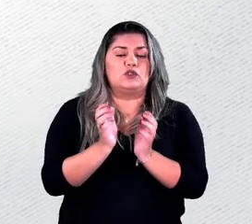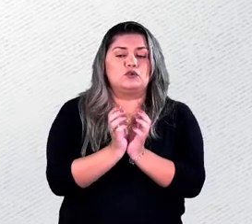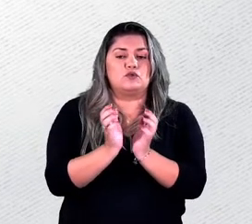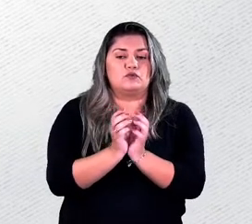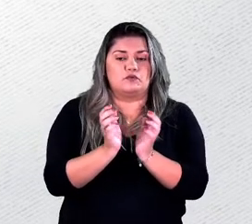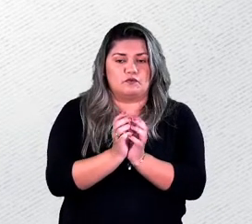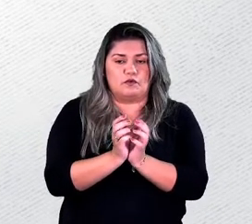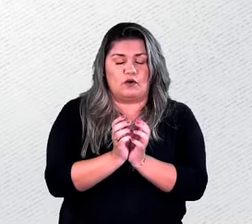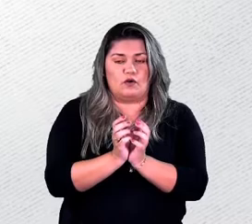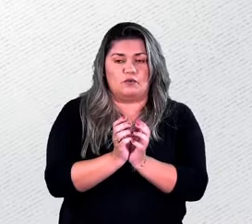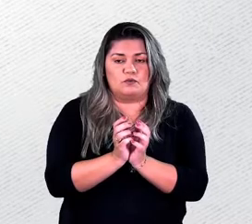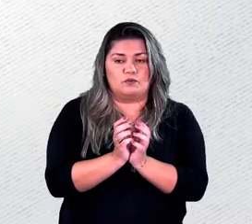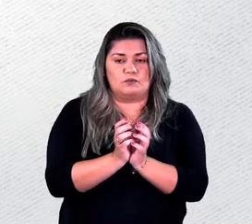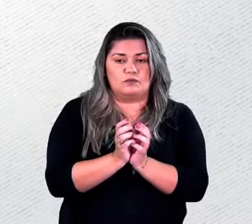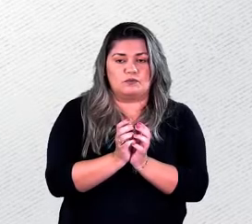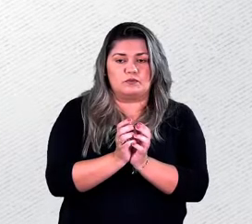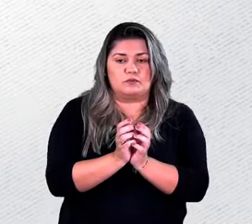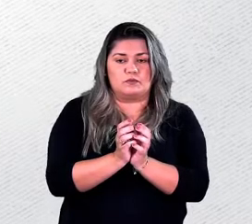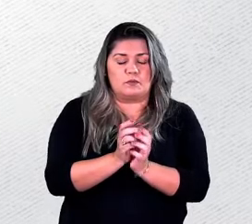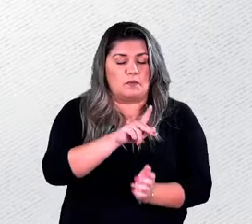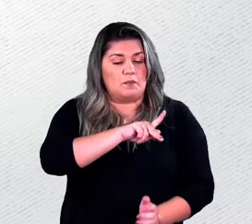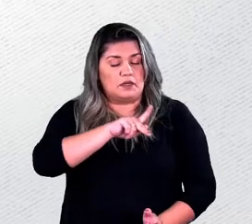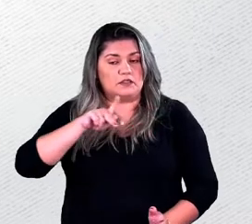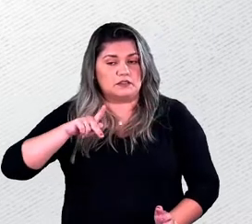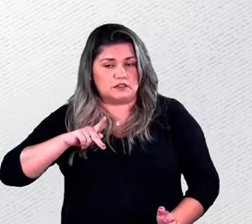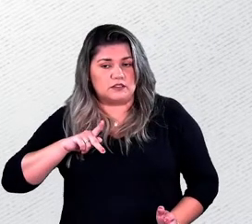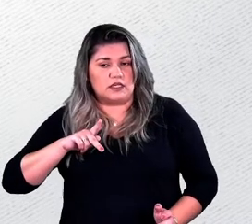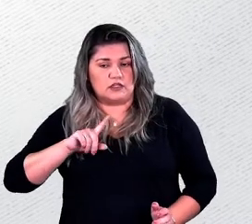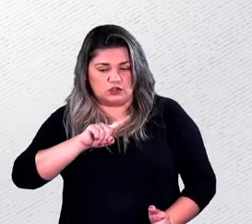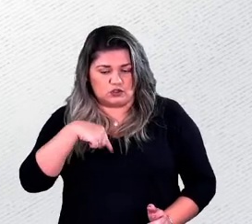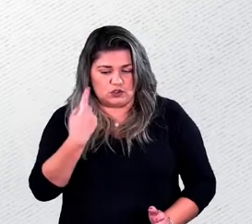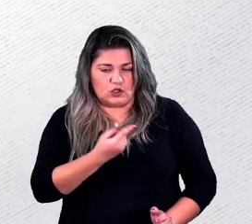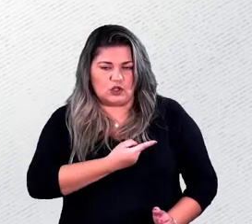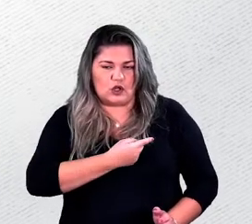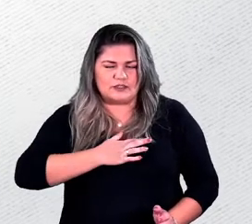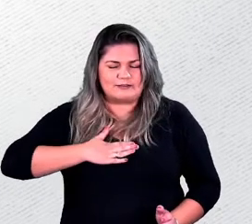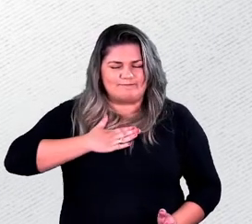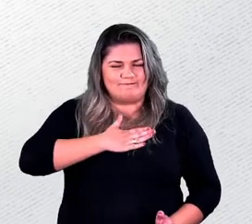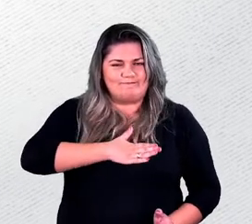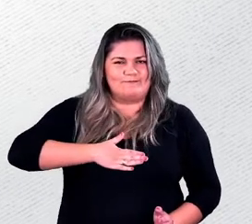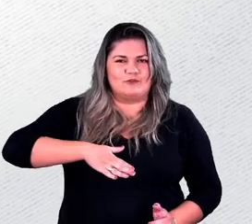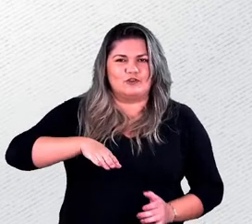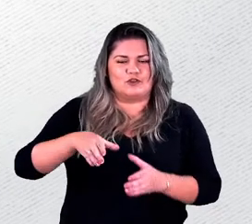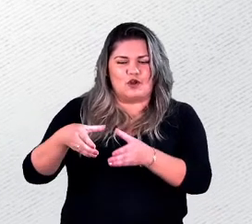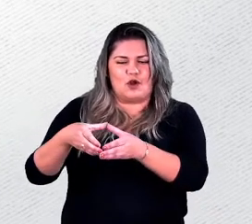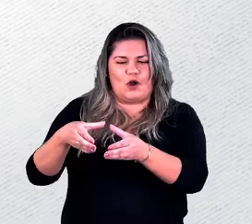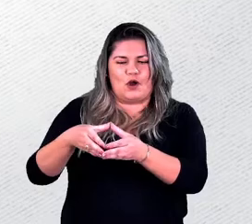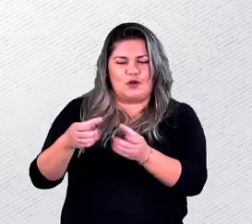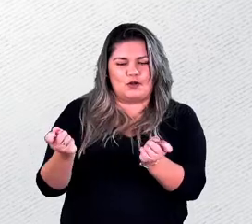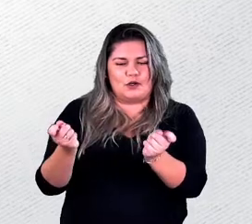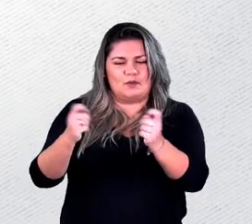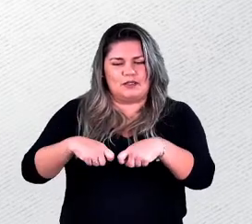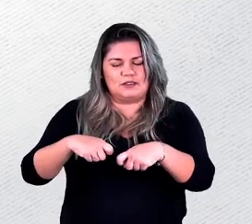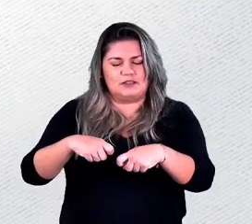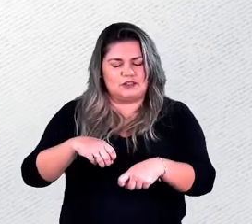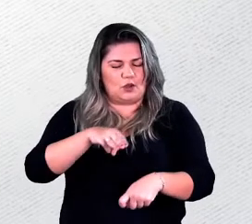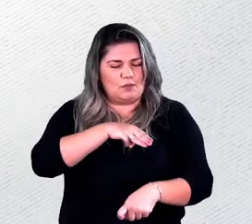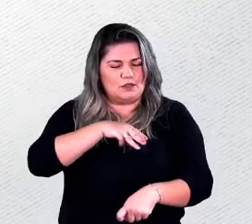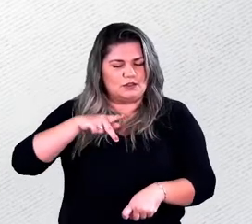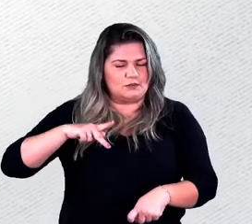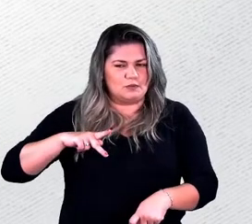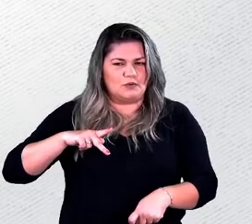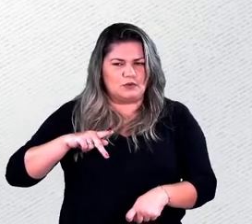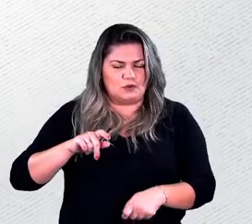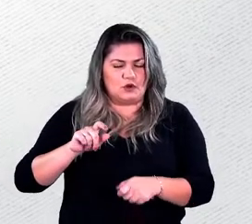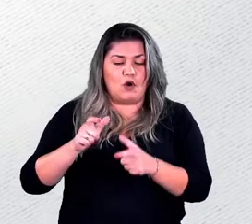Empresarial frenagem presidente da nossa estimada unidade Nacional de capacitação do Ministério Público do